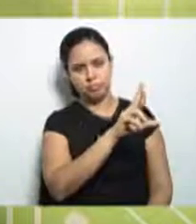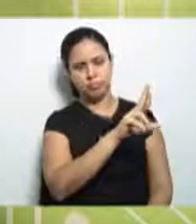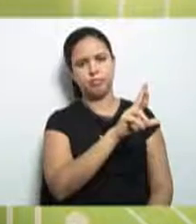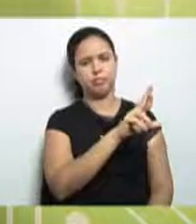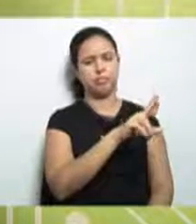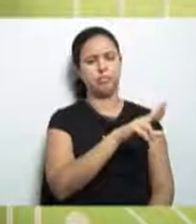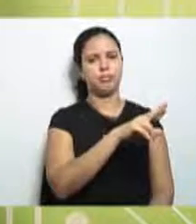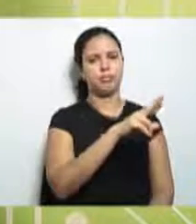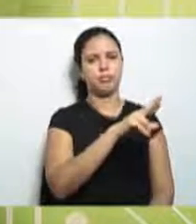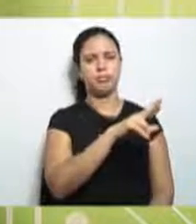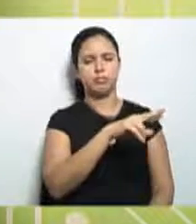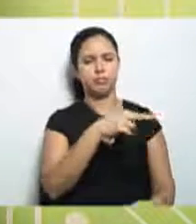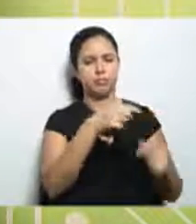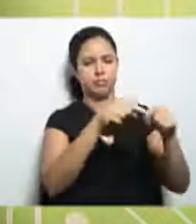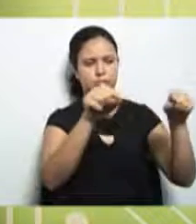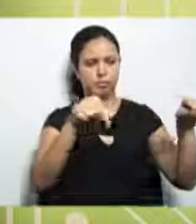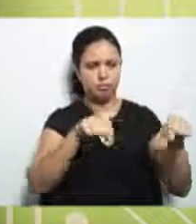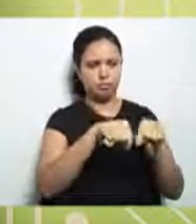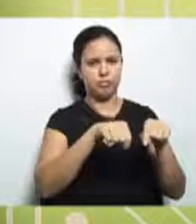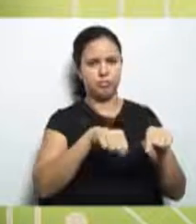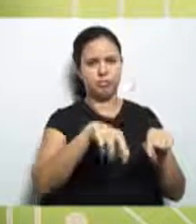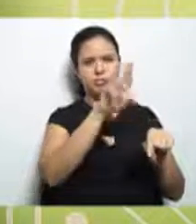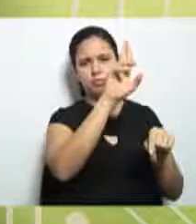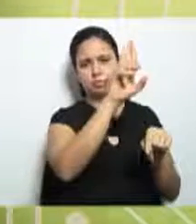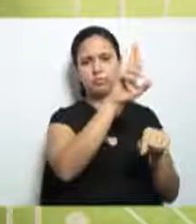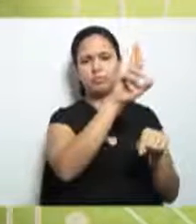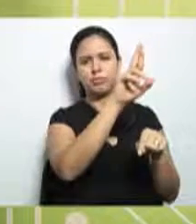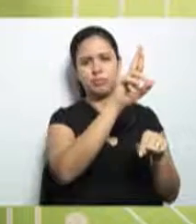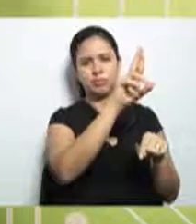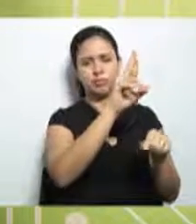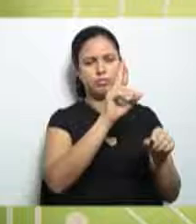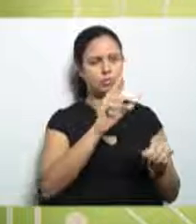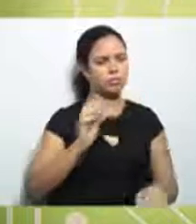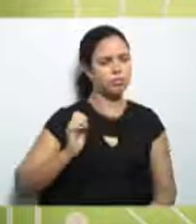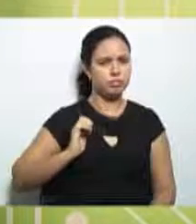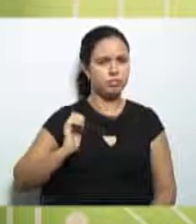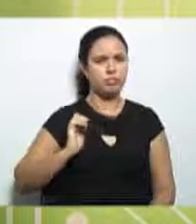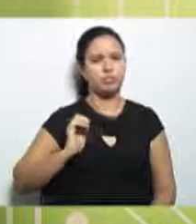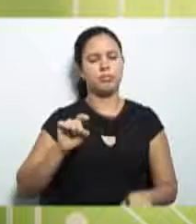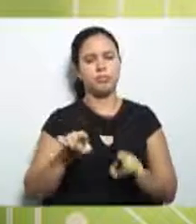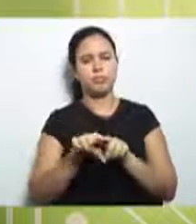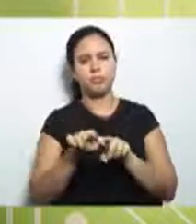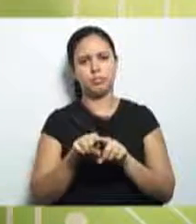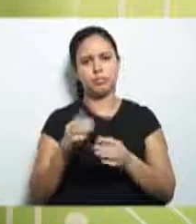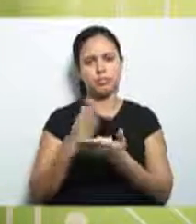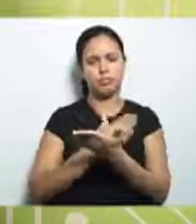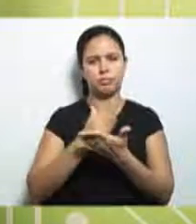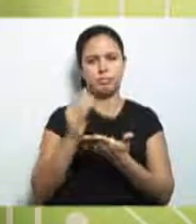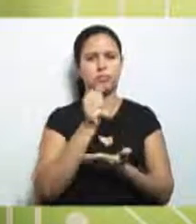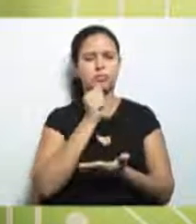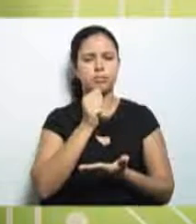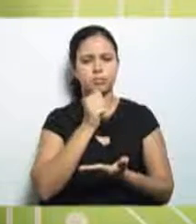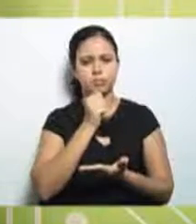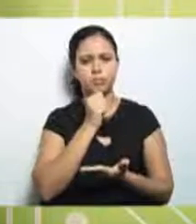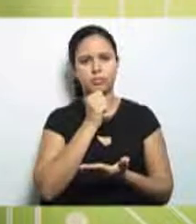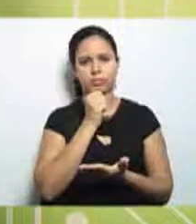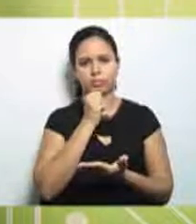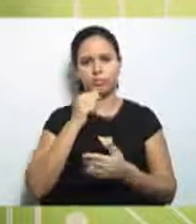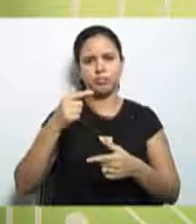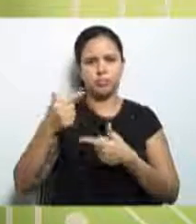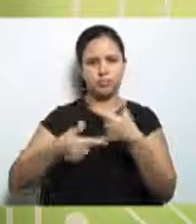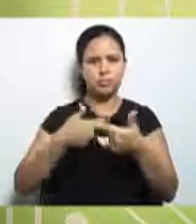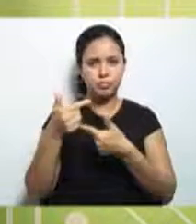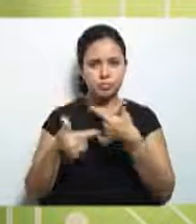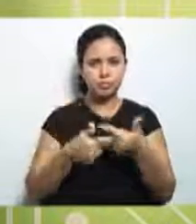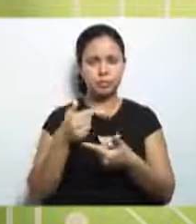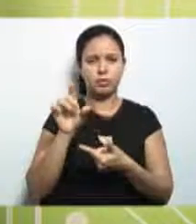produção concentram a riqueza produzida e aqueles que não possuem os meios de produção